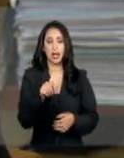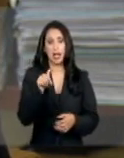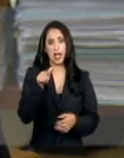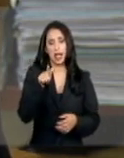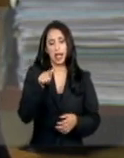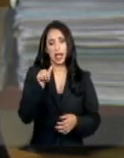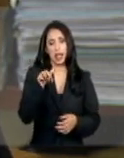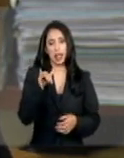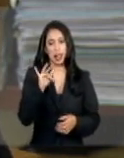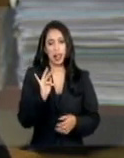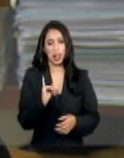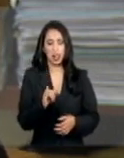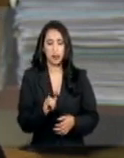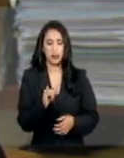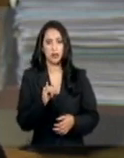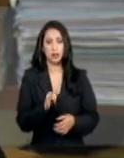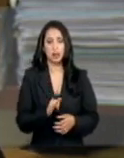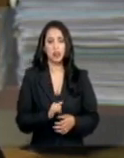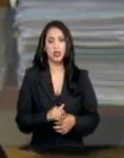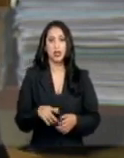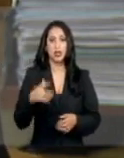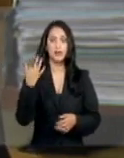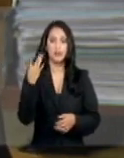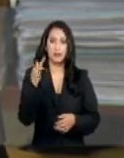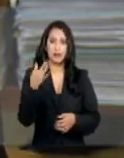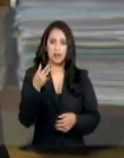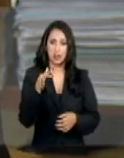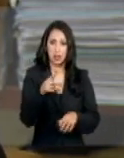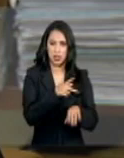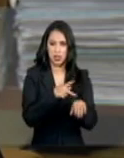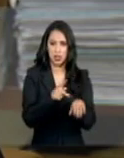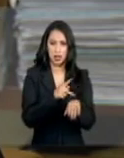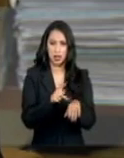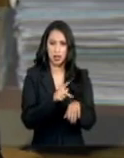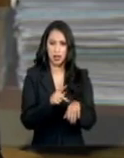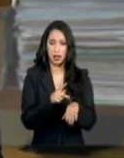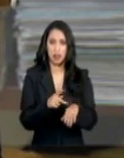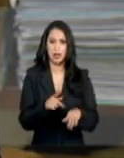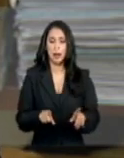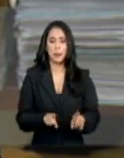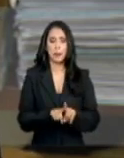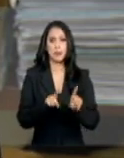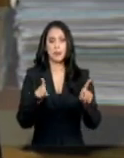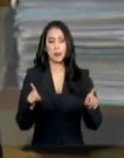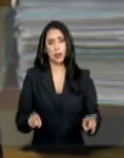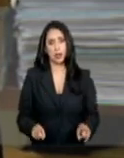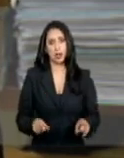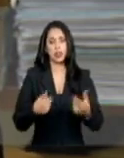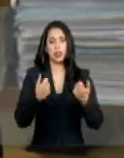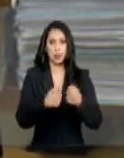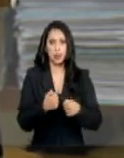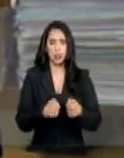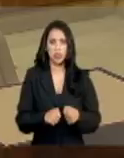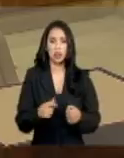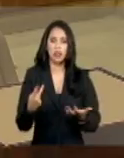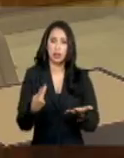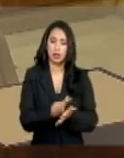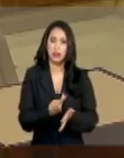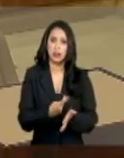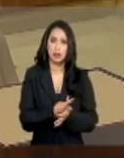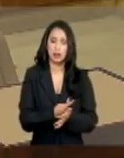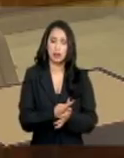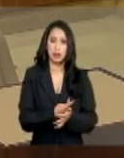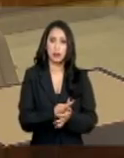não é e não gafe a moda francesa daí a razão da pronúncia é precisamente o que surge em paris